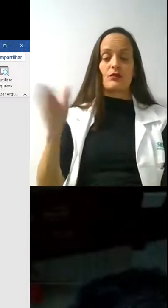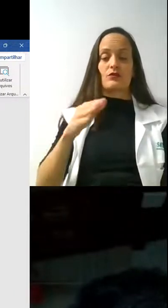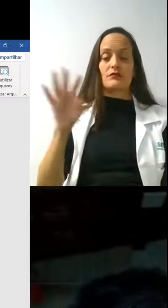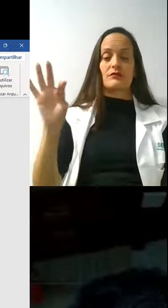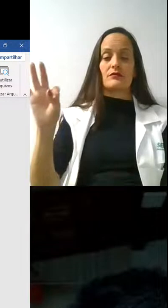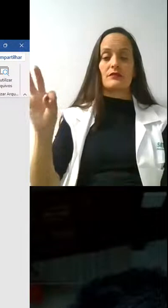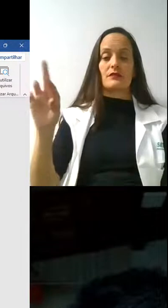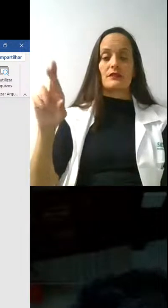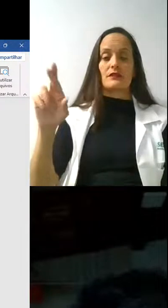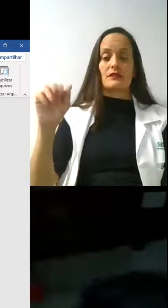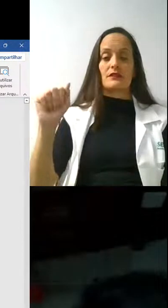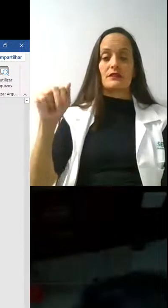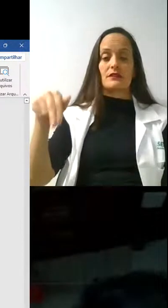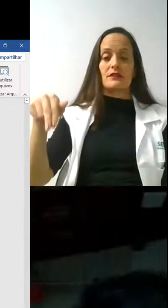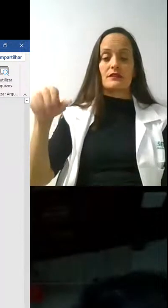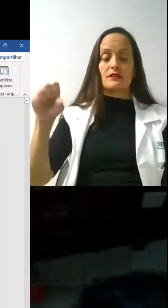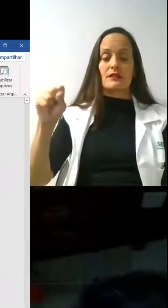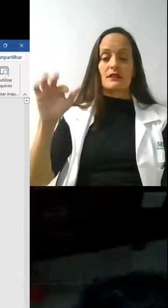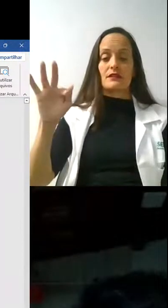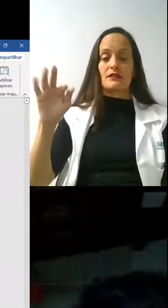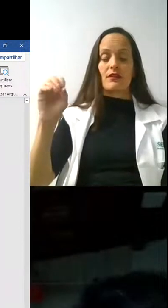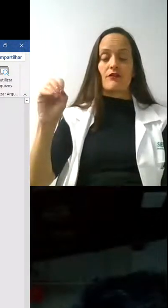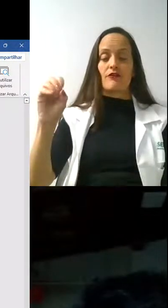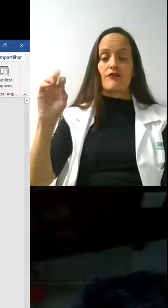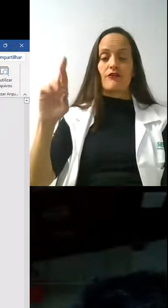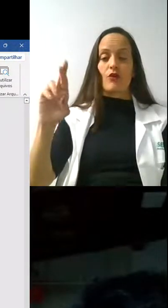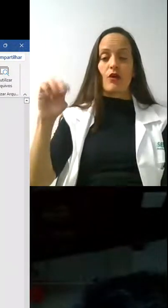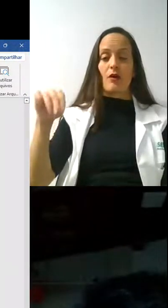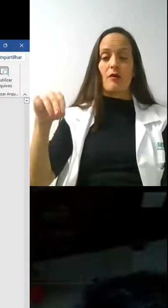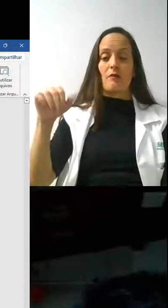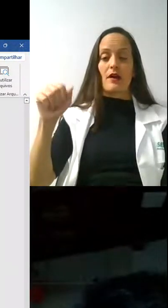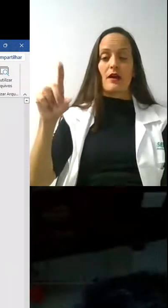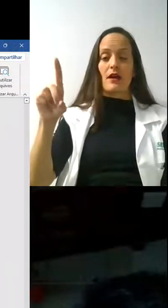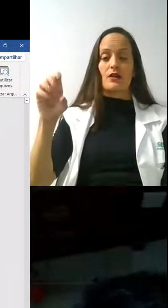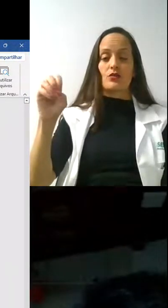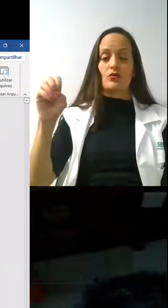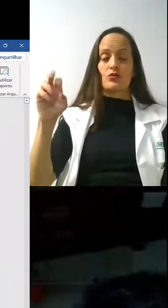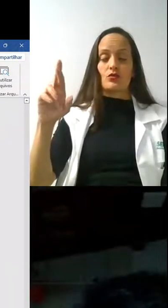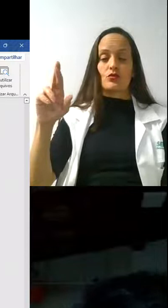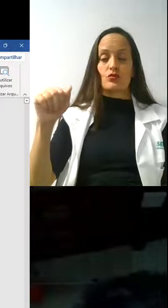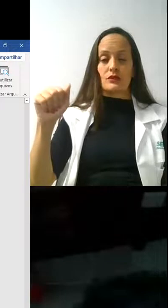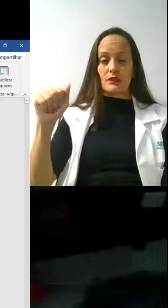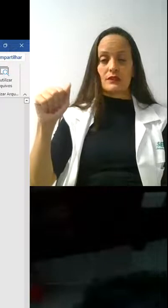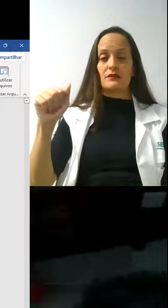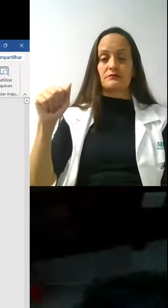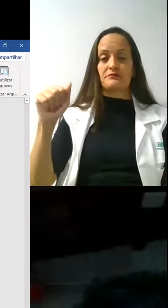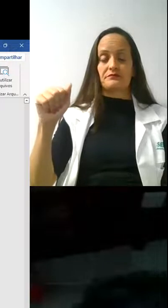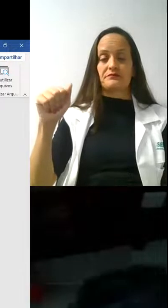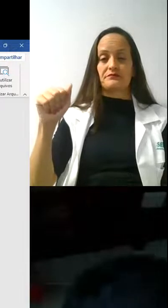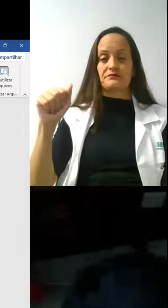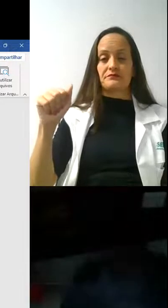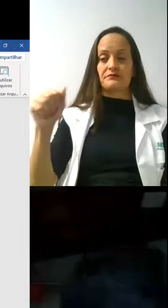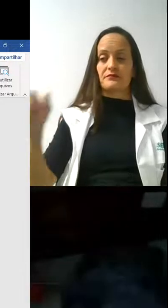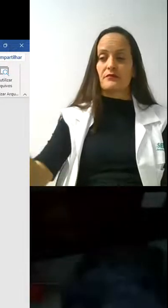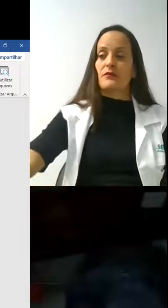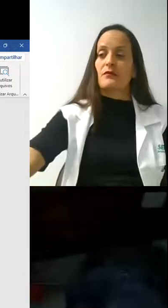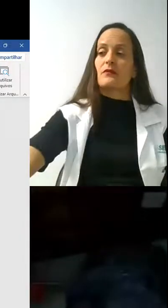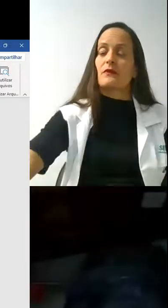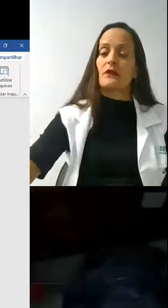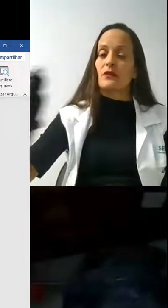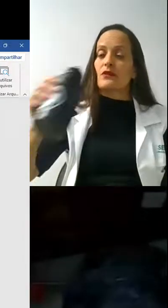só. Transformador. Certo? E instalar o projetado. Qual que é o